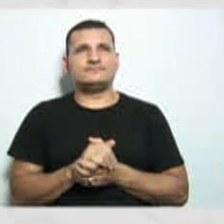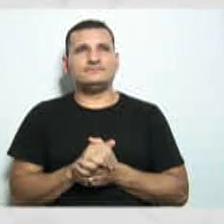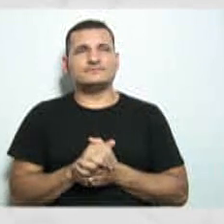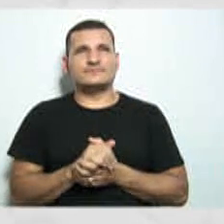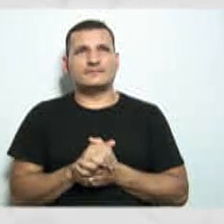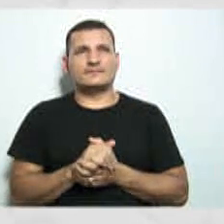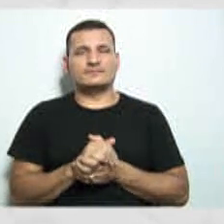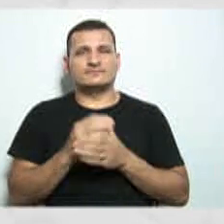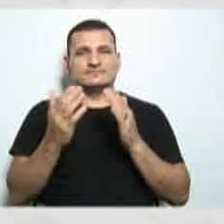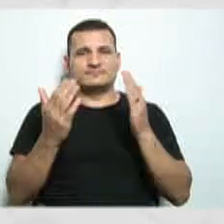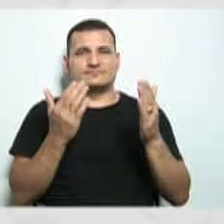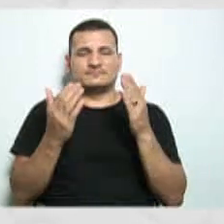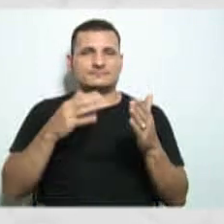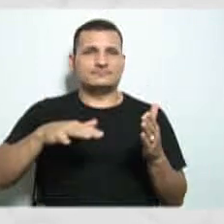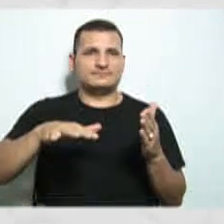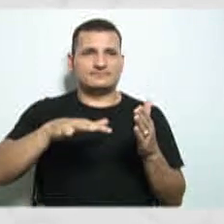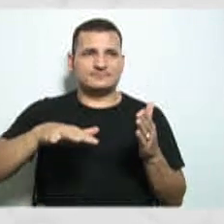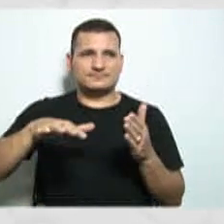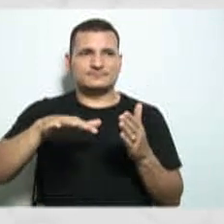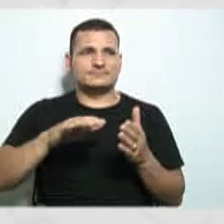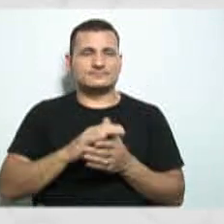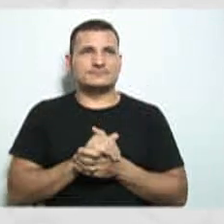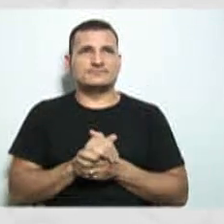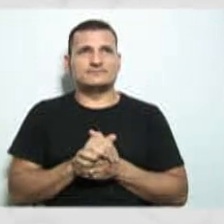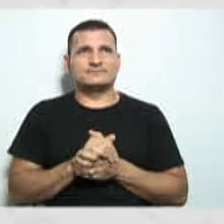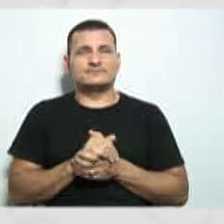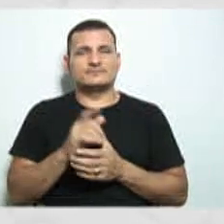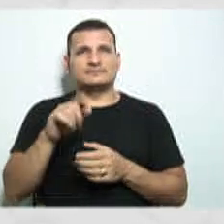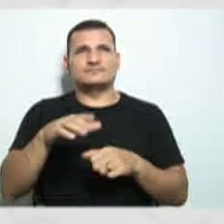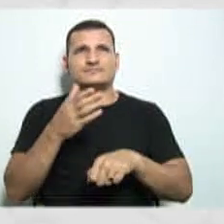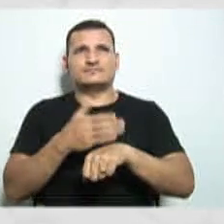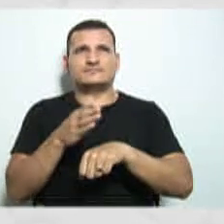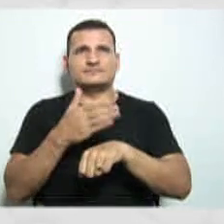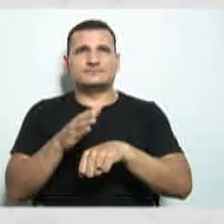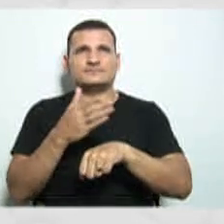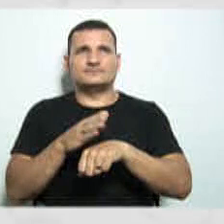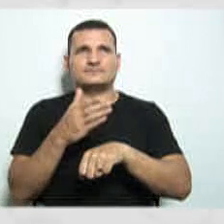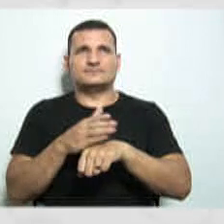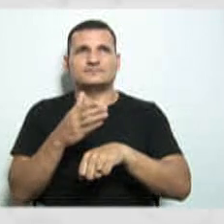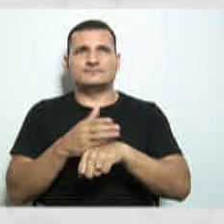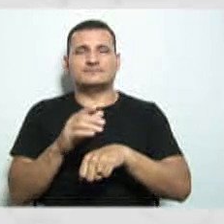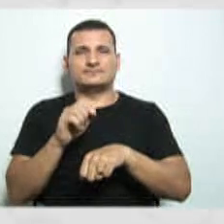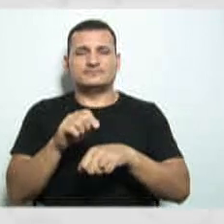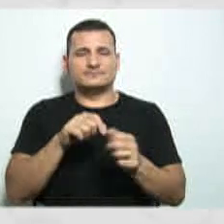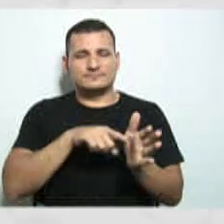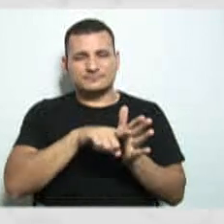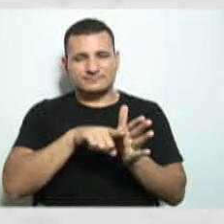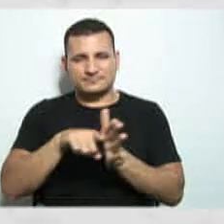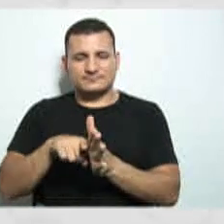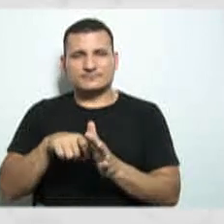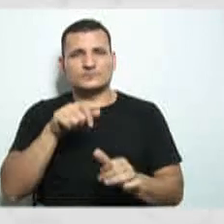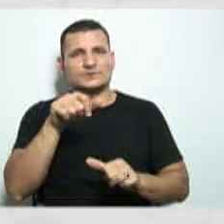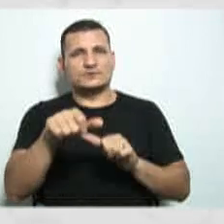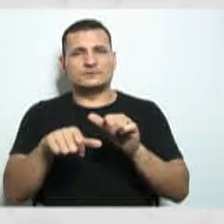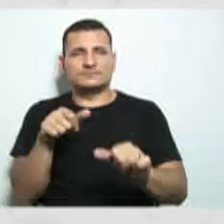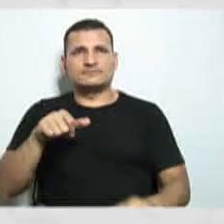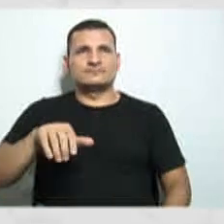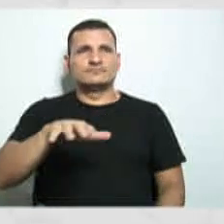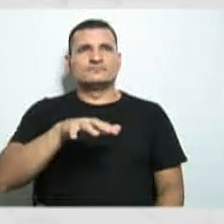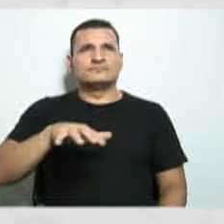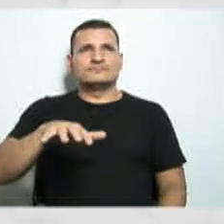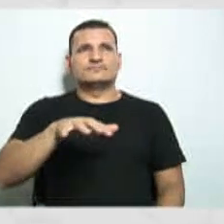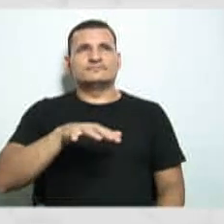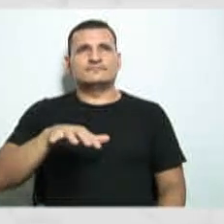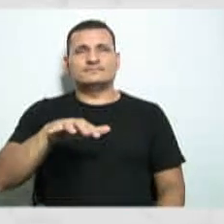ó. A análise de ambientes, ela é a prática, tá, de rastrear as mudanças no ambiente,